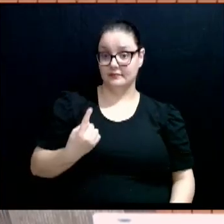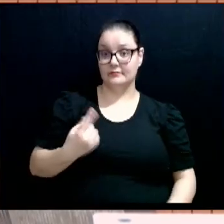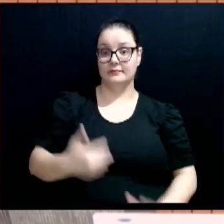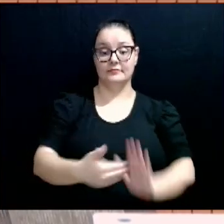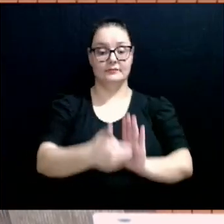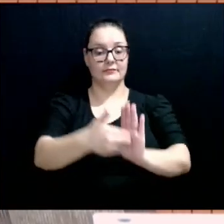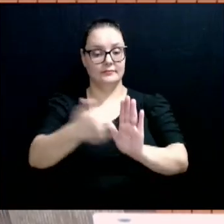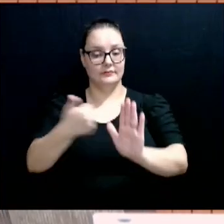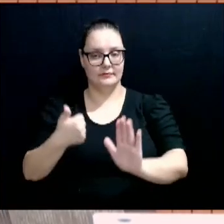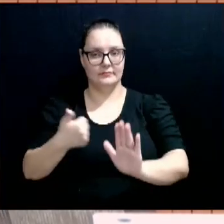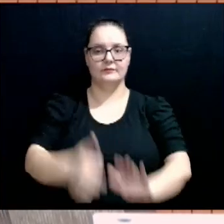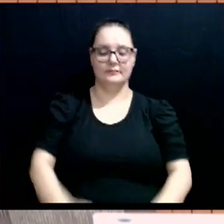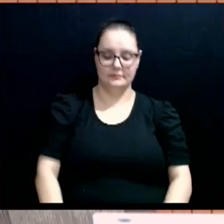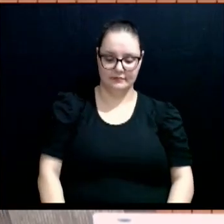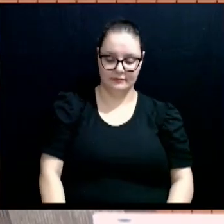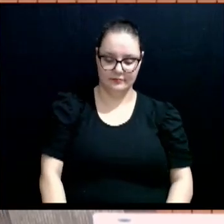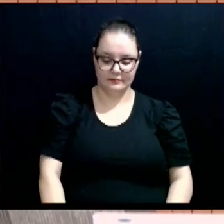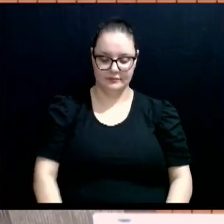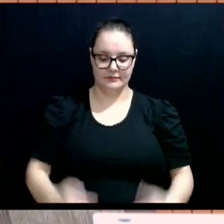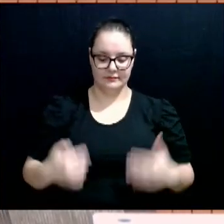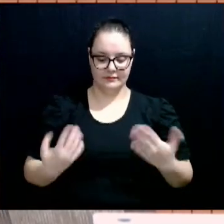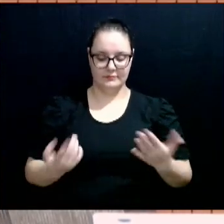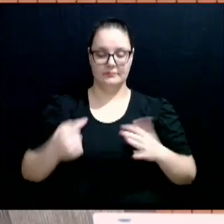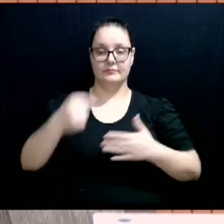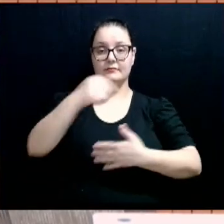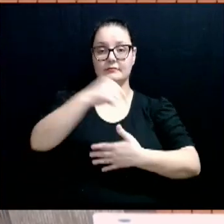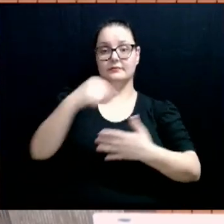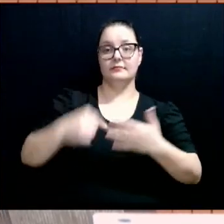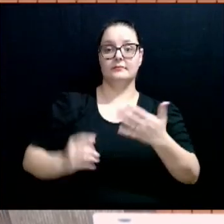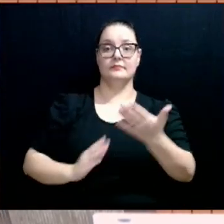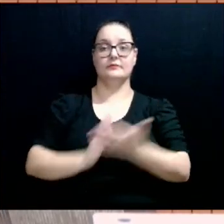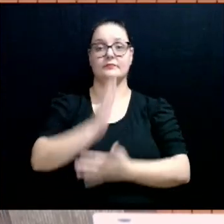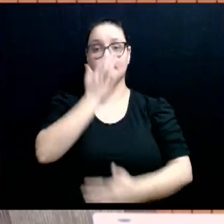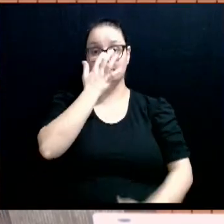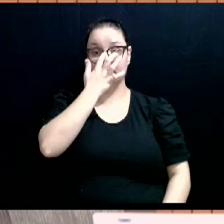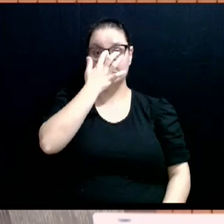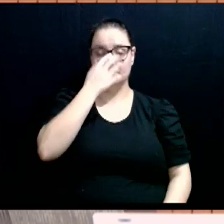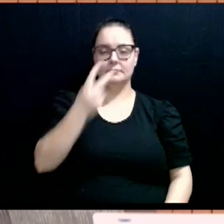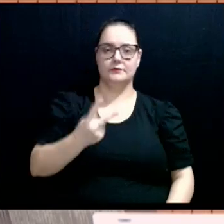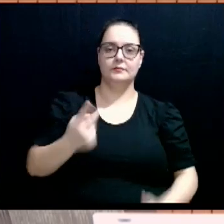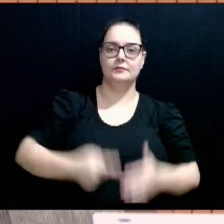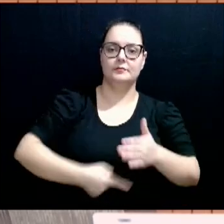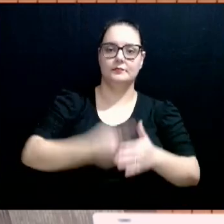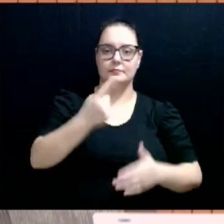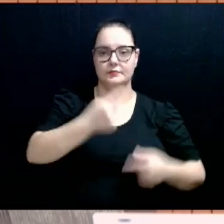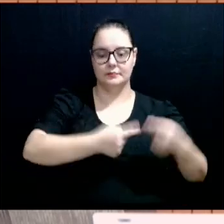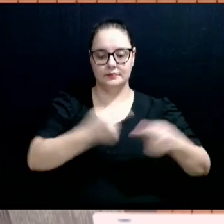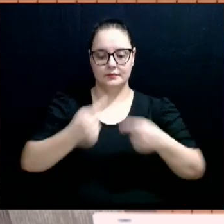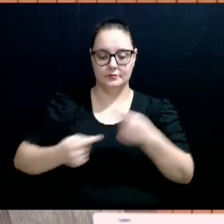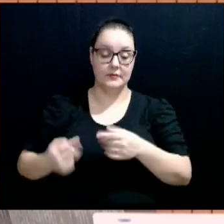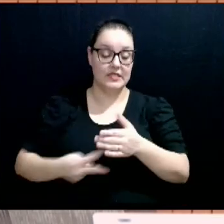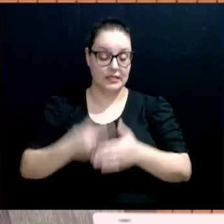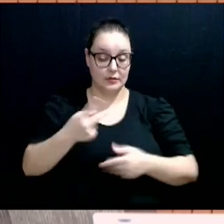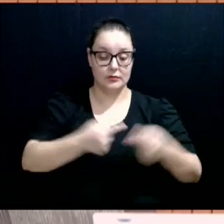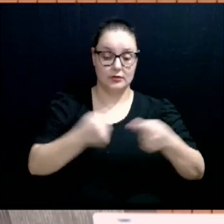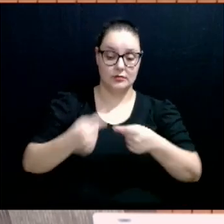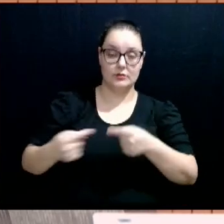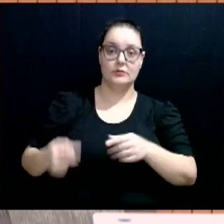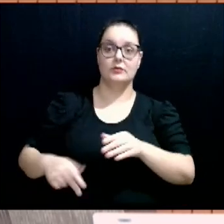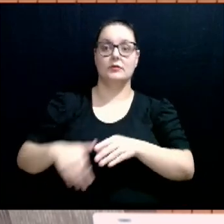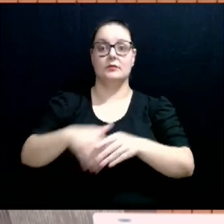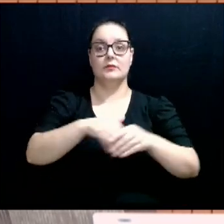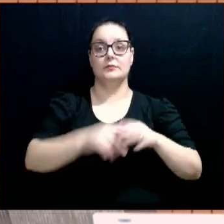pauta. Bom, um dos itens aprovado em segunda discussão e votação, projeto de lei com emenda